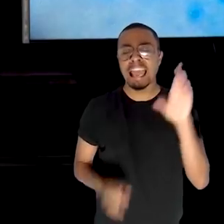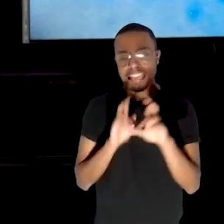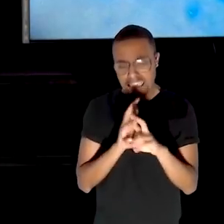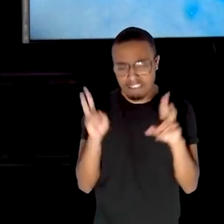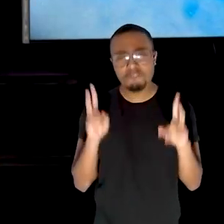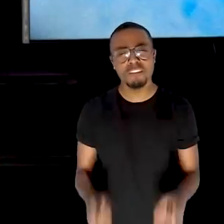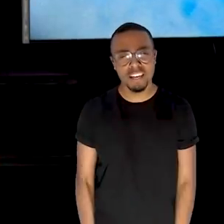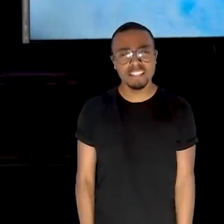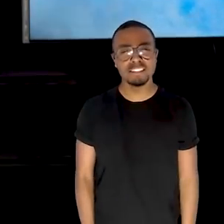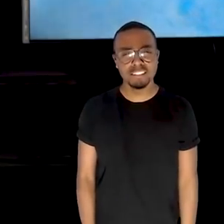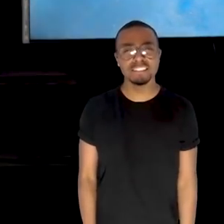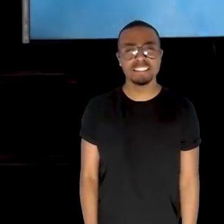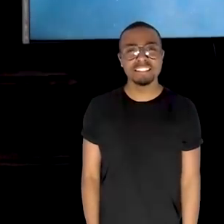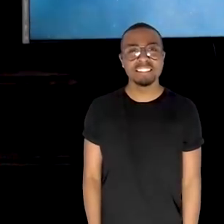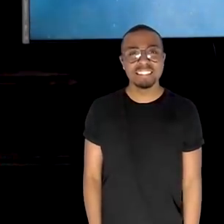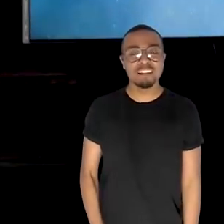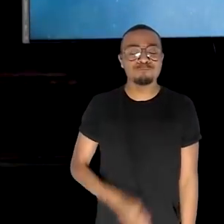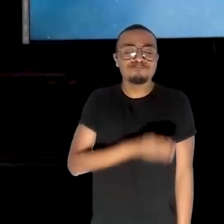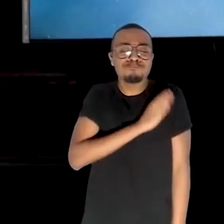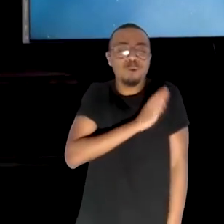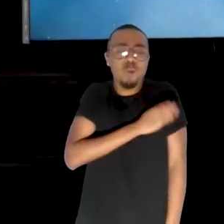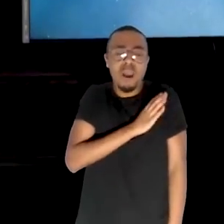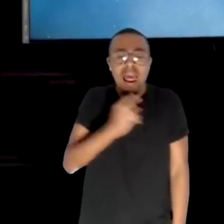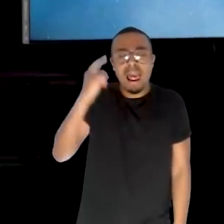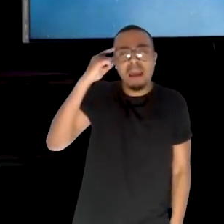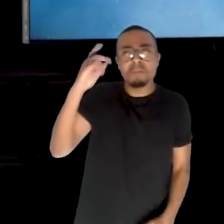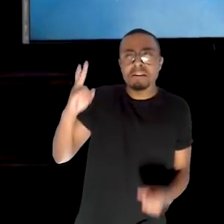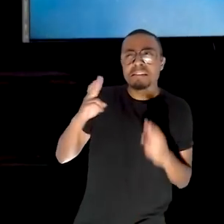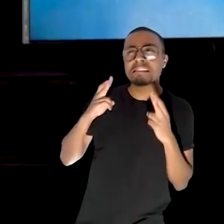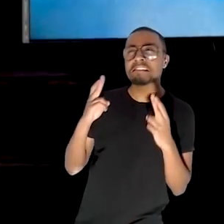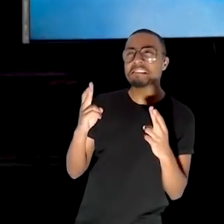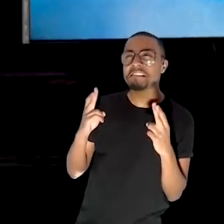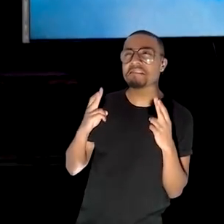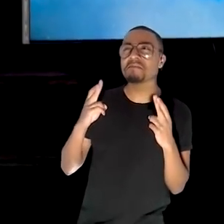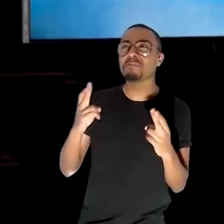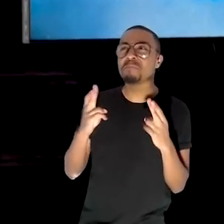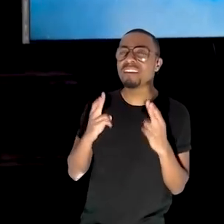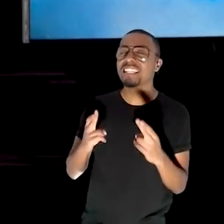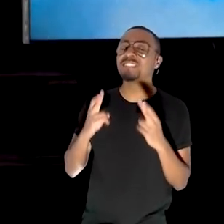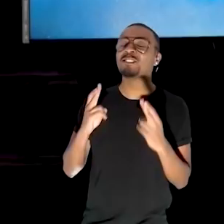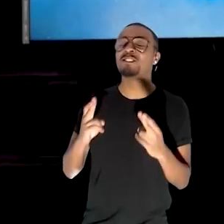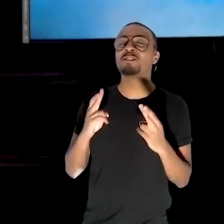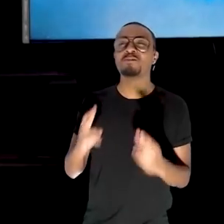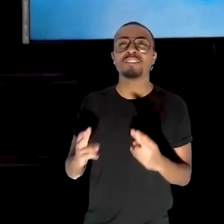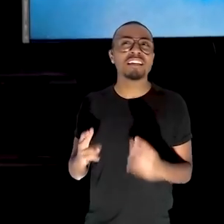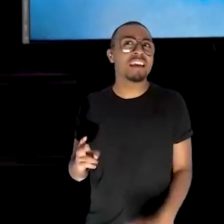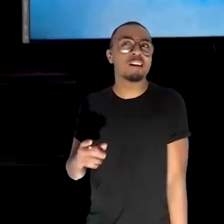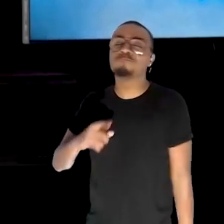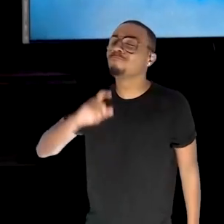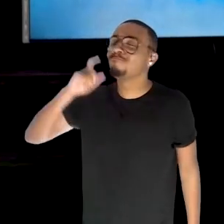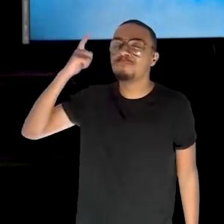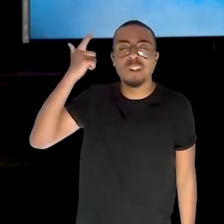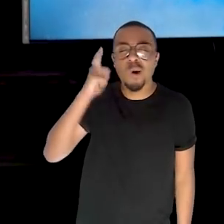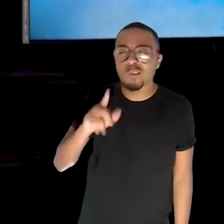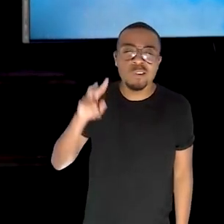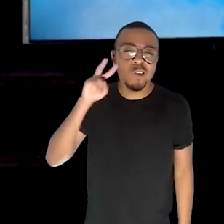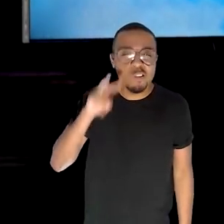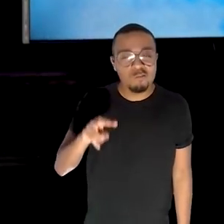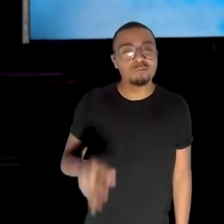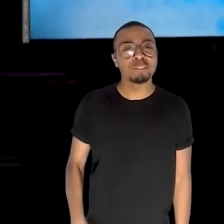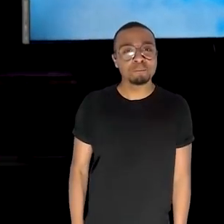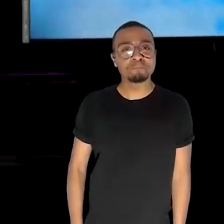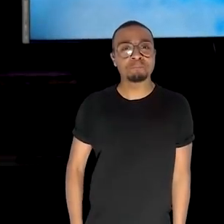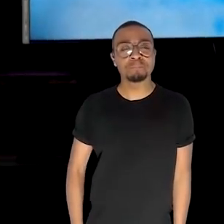o coração e a mente esperando exatamente aquilo que não se pode ver. É como se Jesus estivesse dizendo assim: ó, quando